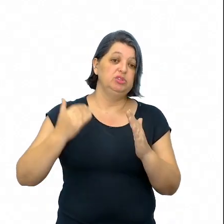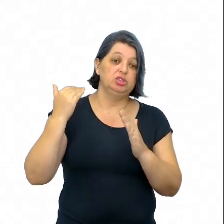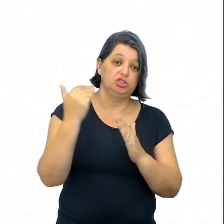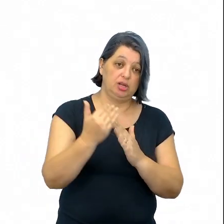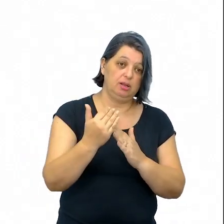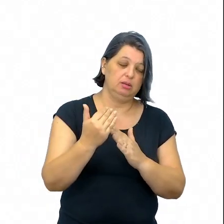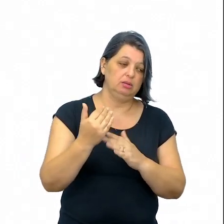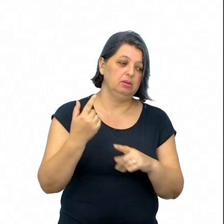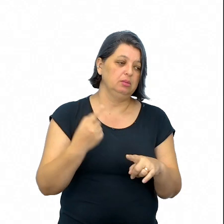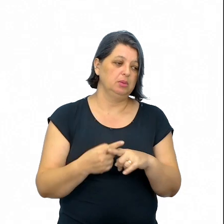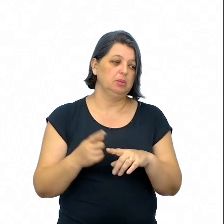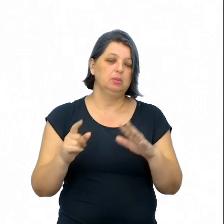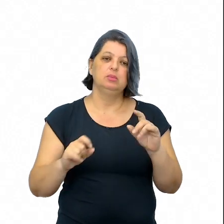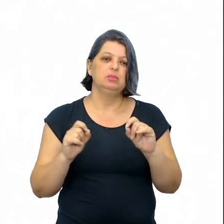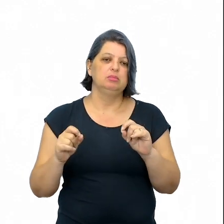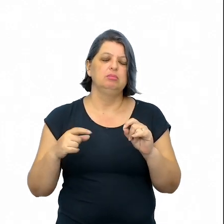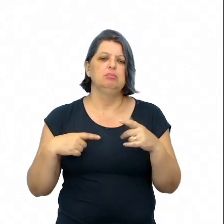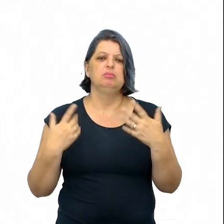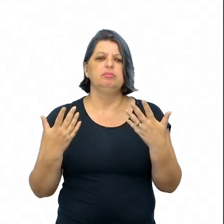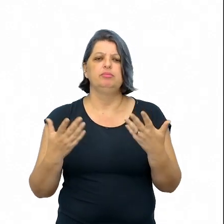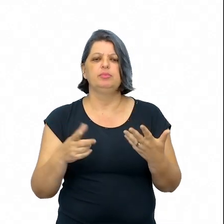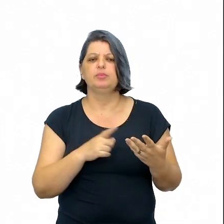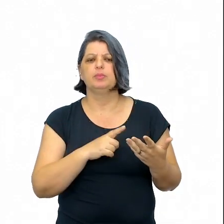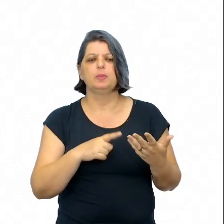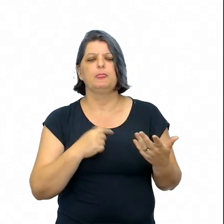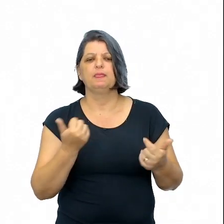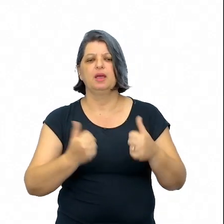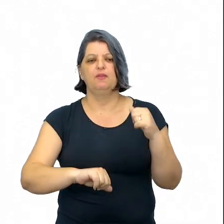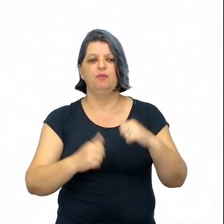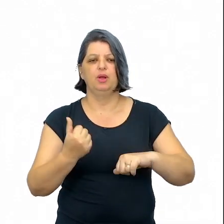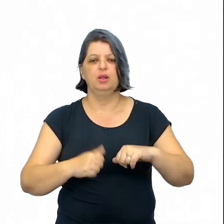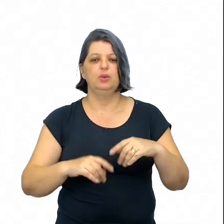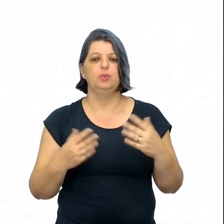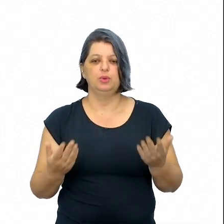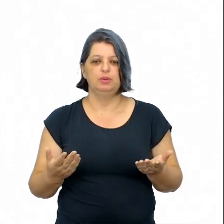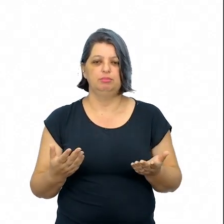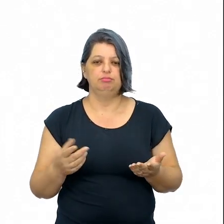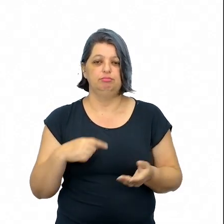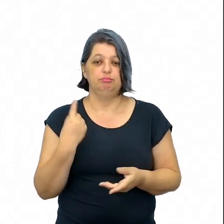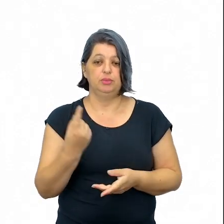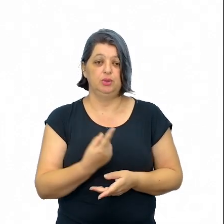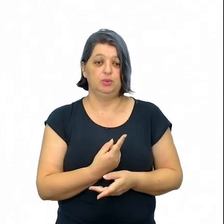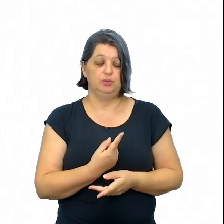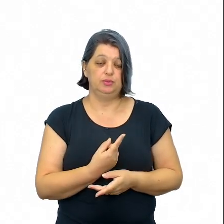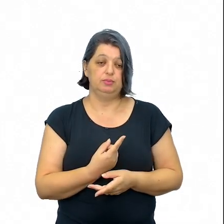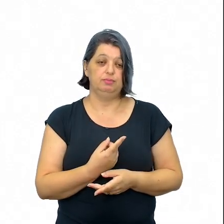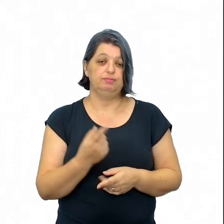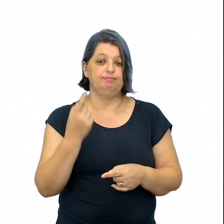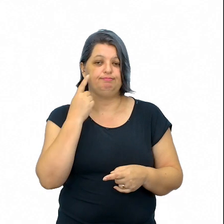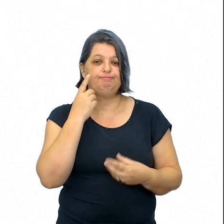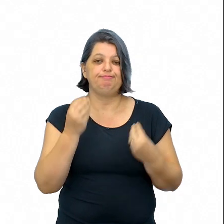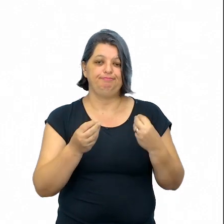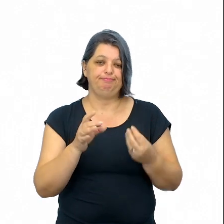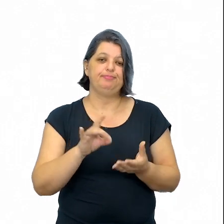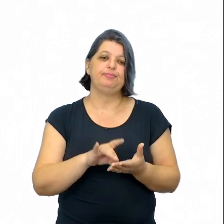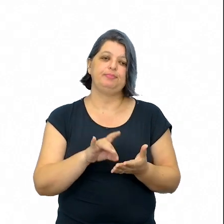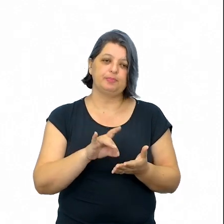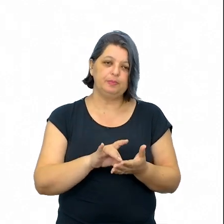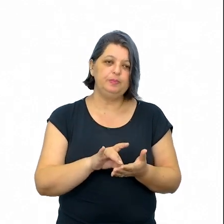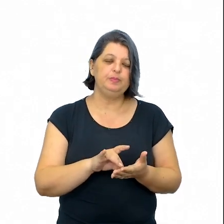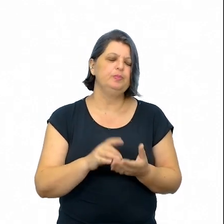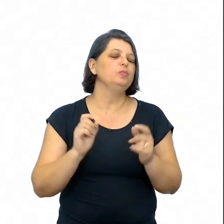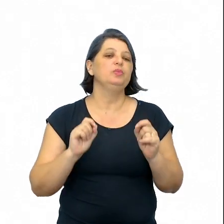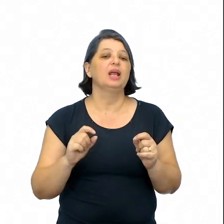certo. Então, quando a gente analisa o erro, o que nós estamos analisando? Nós estamos analisando o que realmente aconteceu de